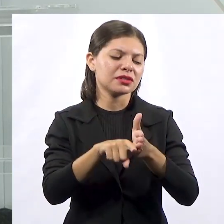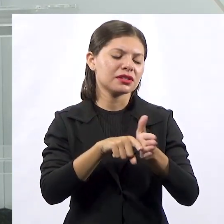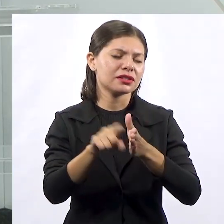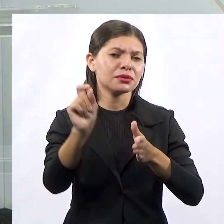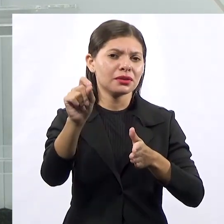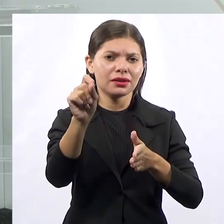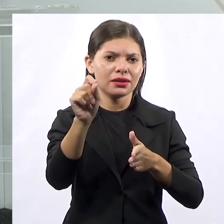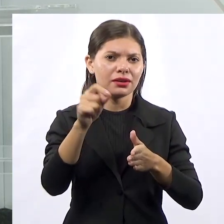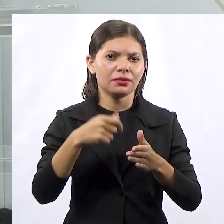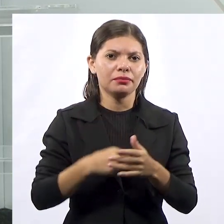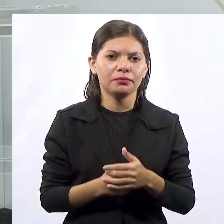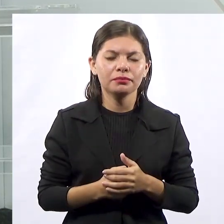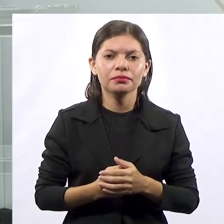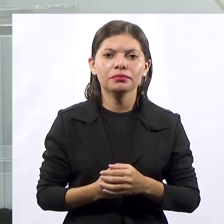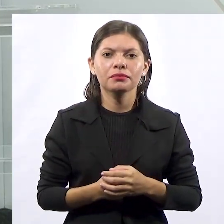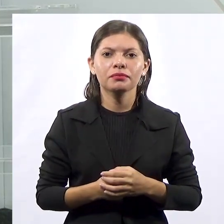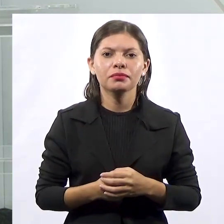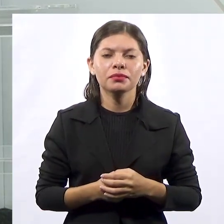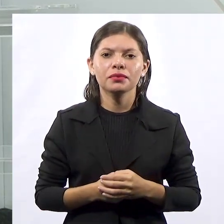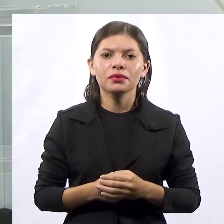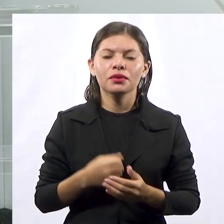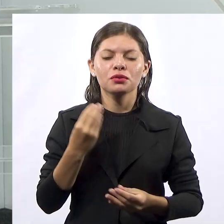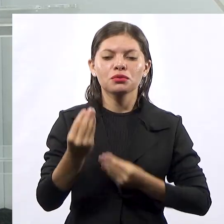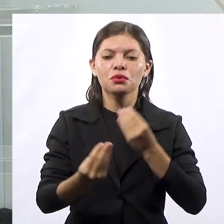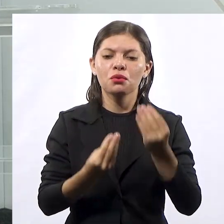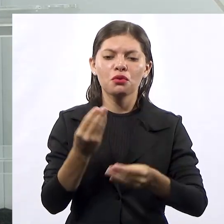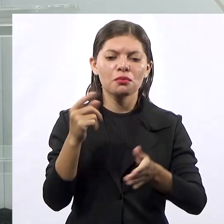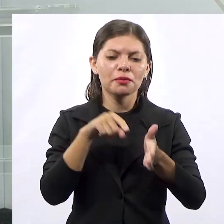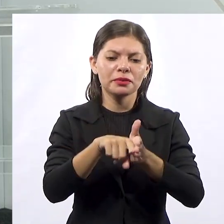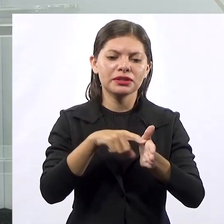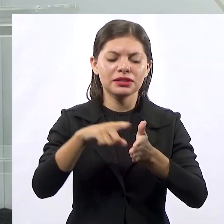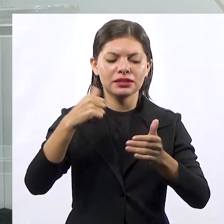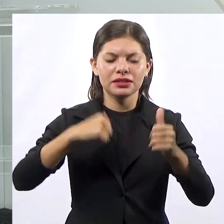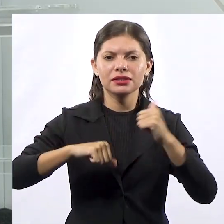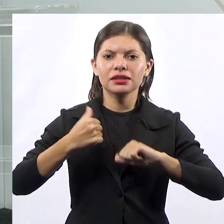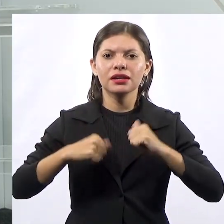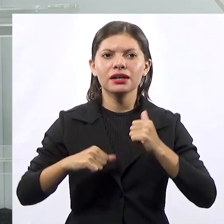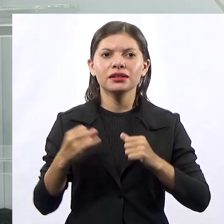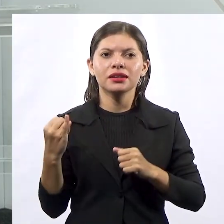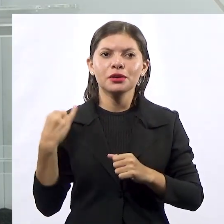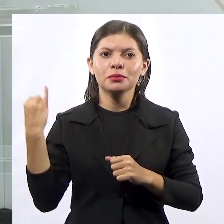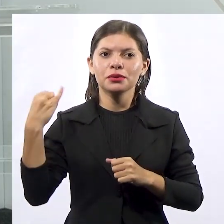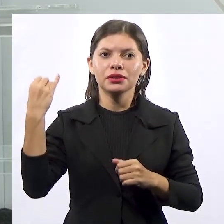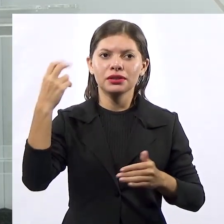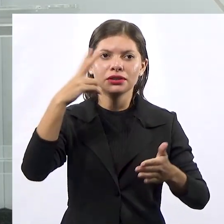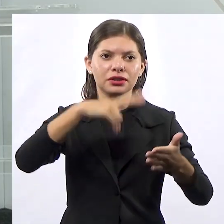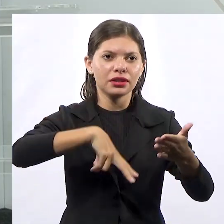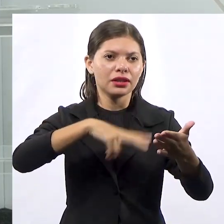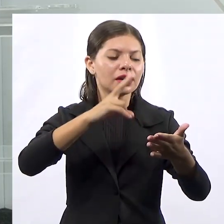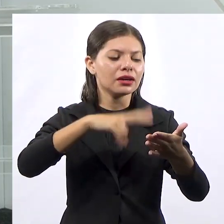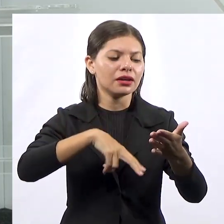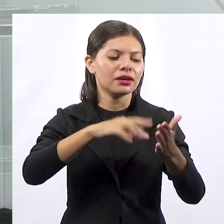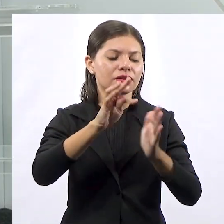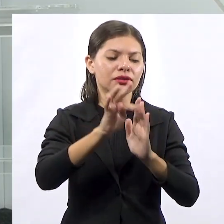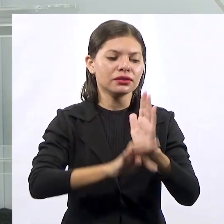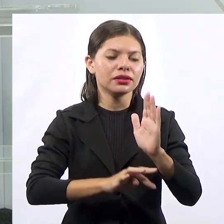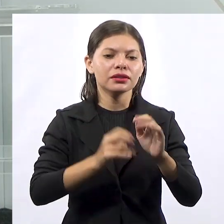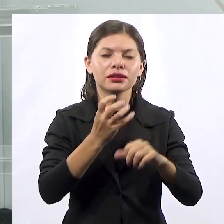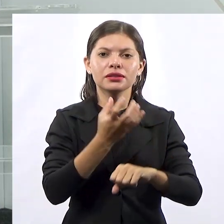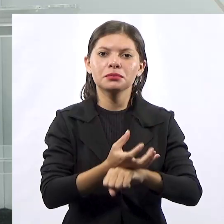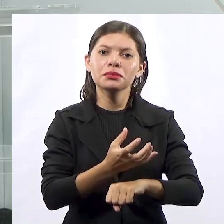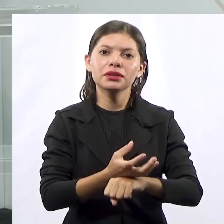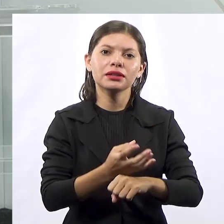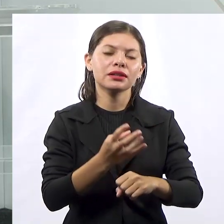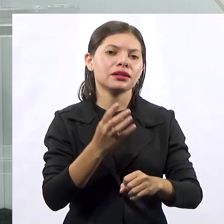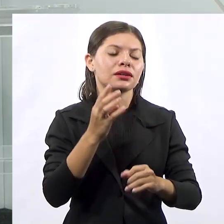pesquisa nessa perspectiva e como é uma pesquisa nessa perspectiva. Por isso a importância de ler os textos da disciplina. Então vocês vão ter que